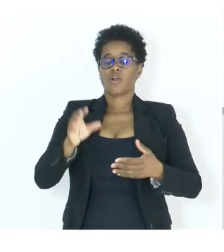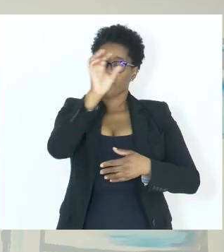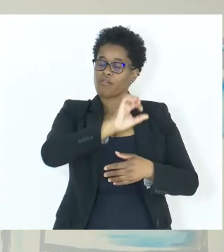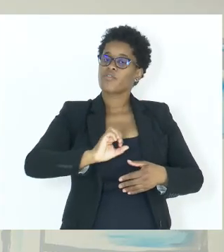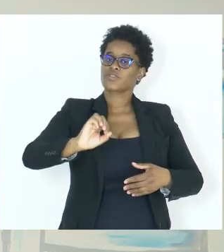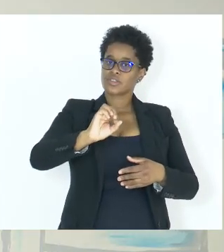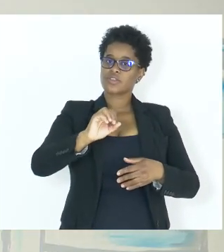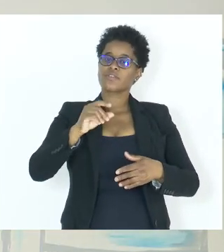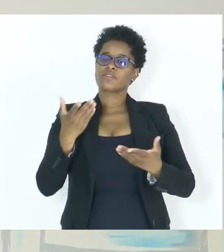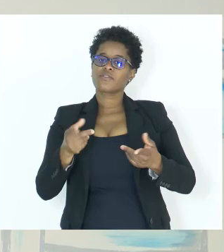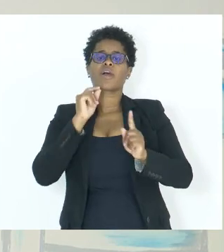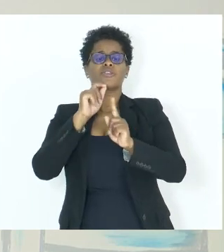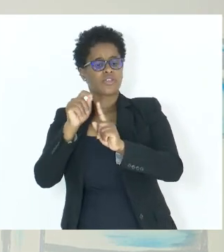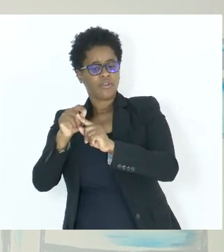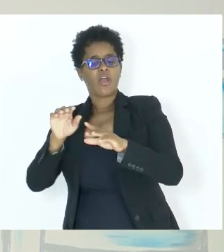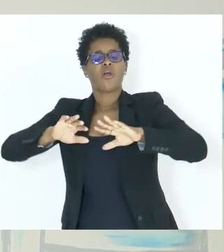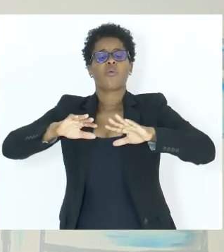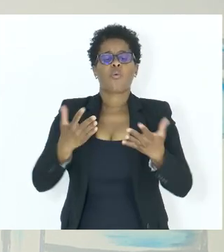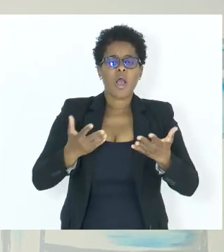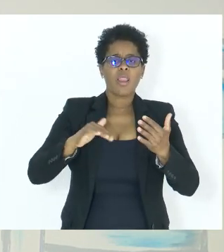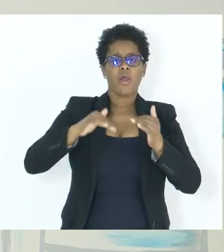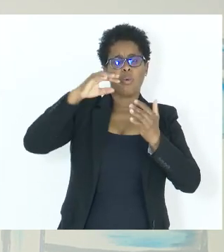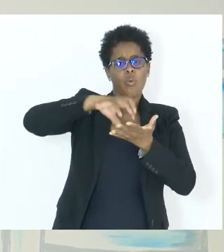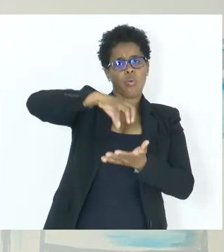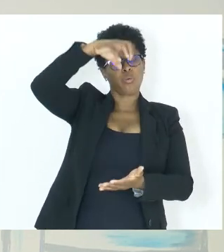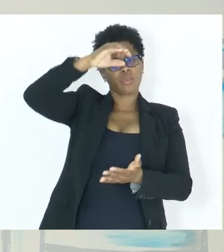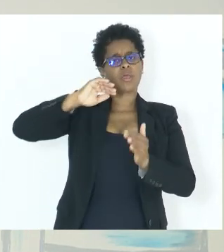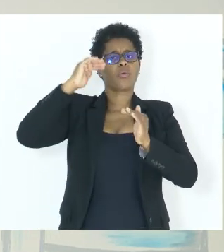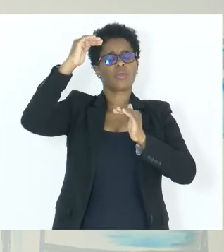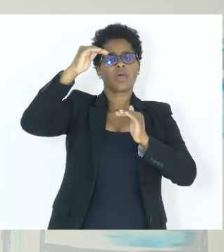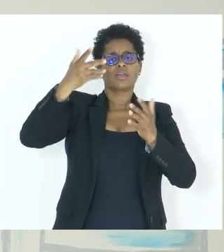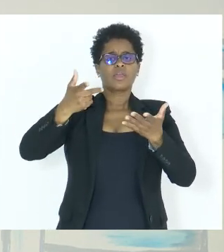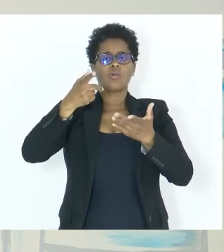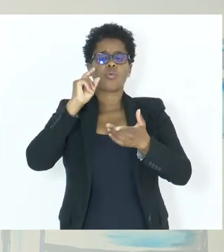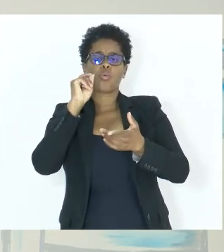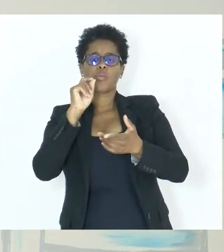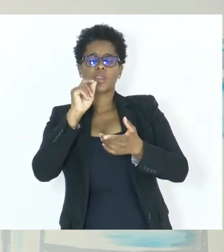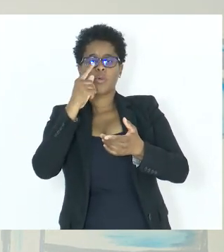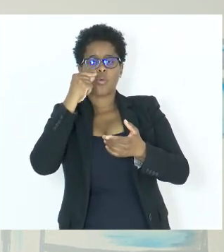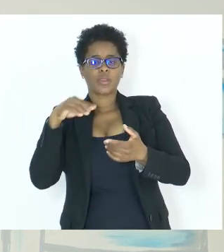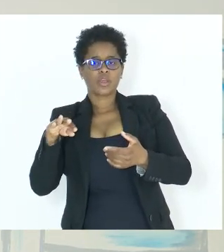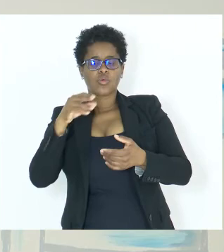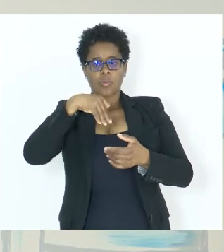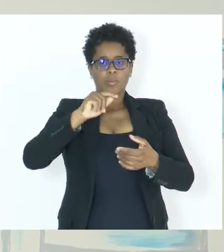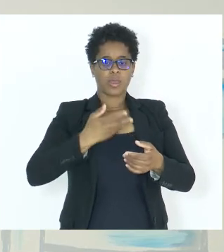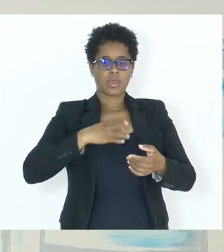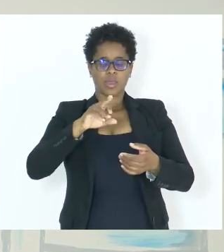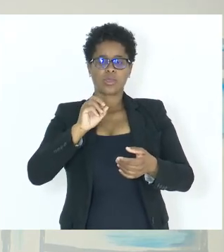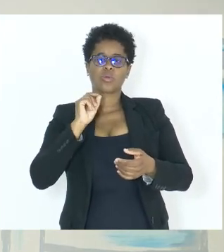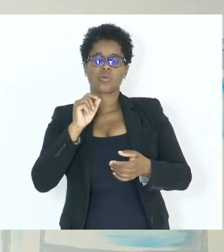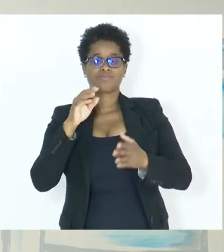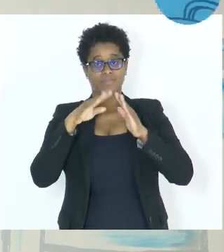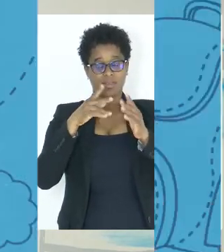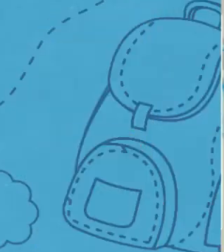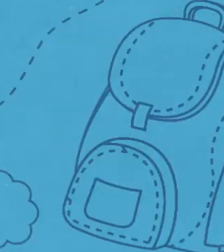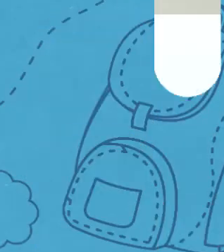vão identificar qual é o andar, em que andar é que o menino Pedro mora e dar a